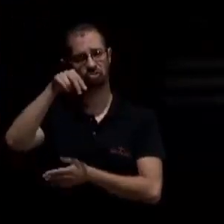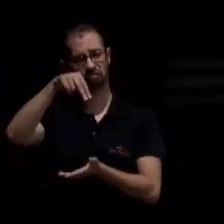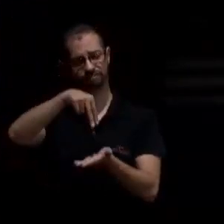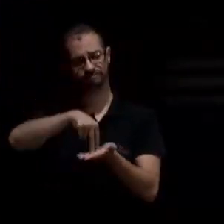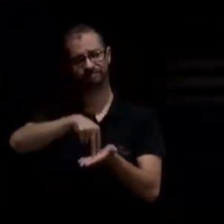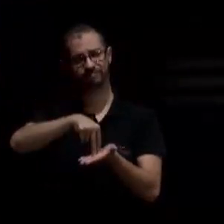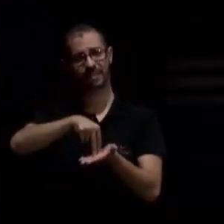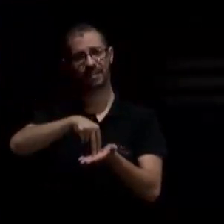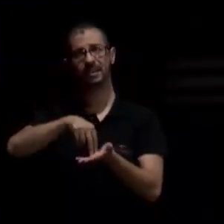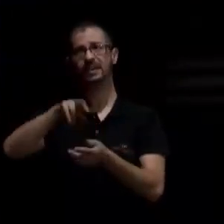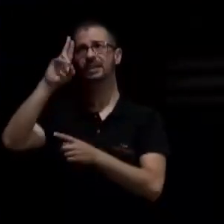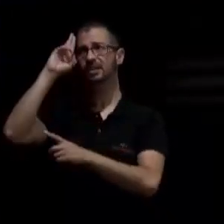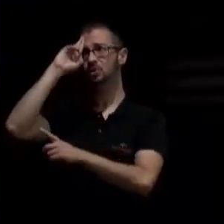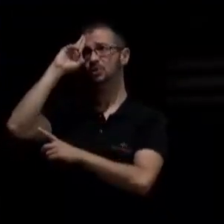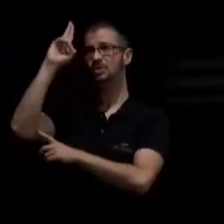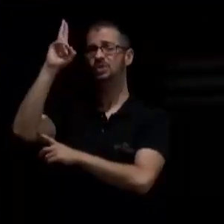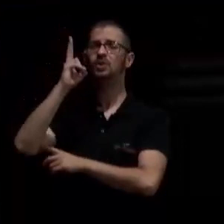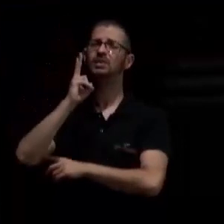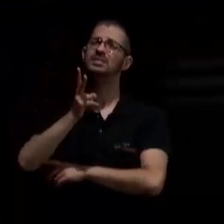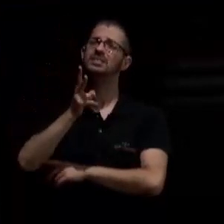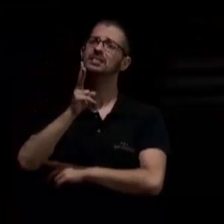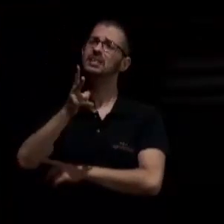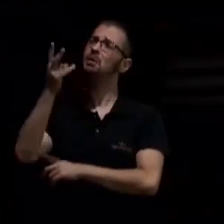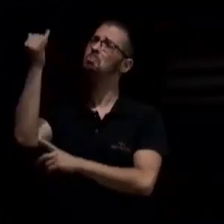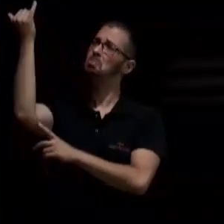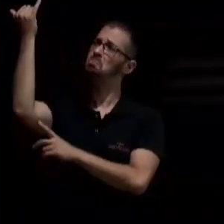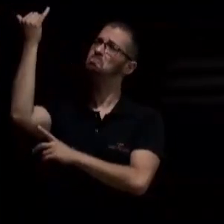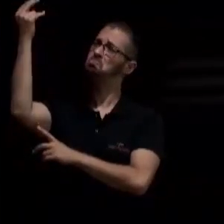E o Senhor sempre me ouve.